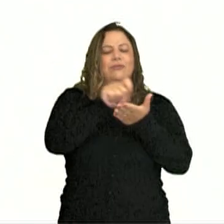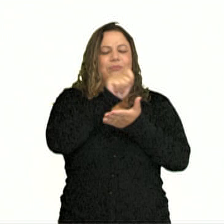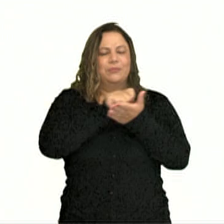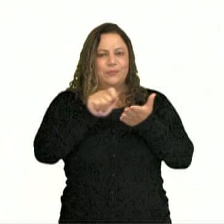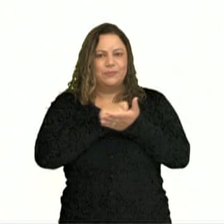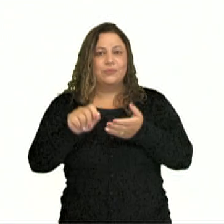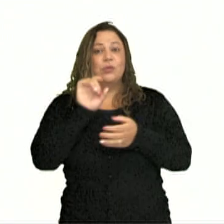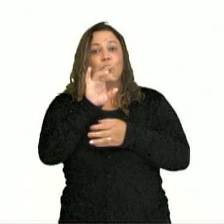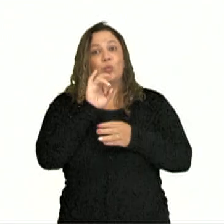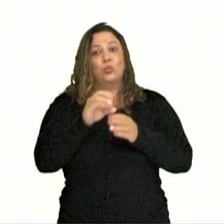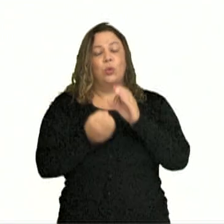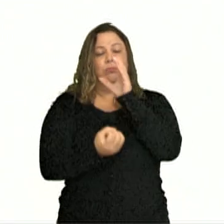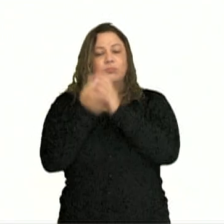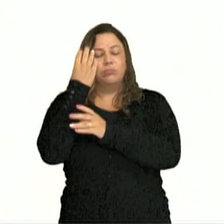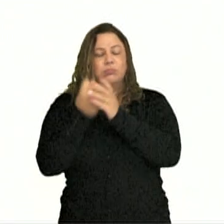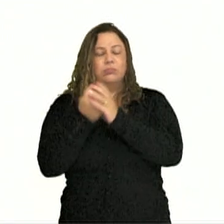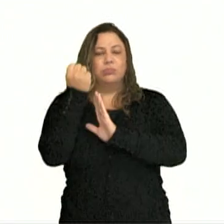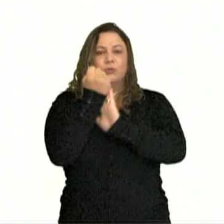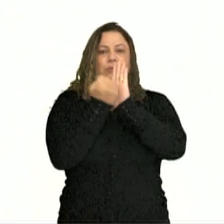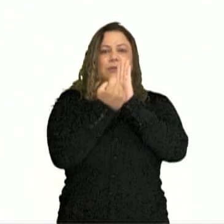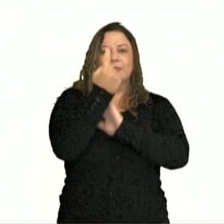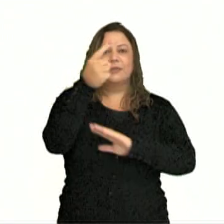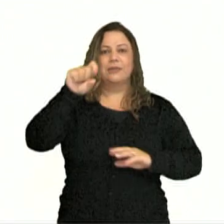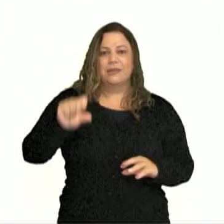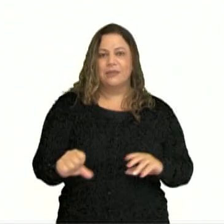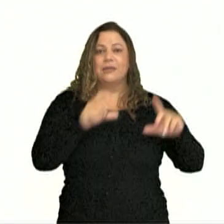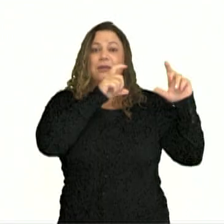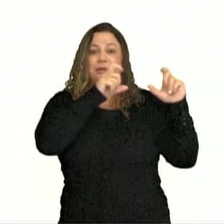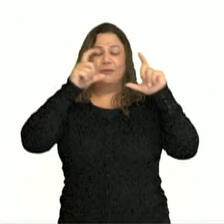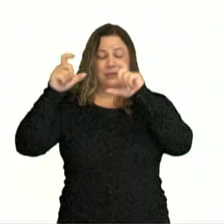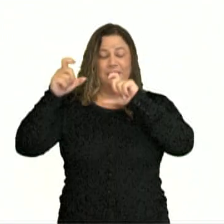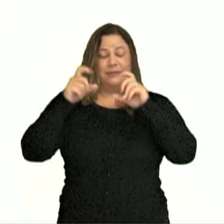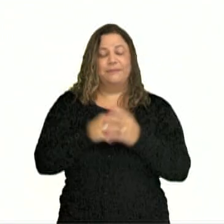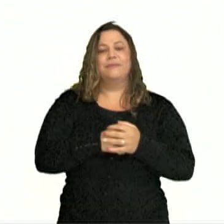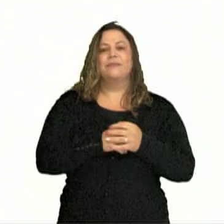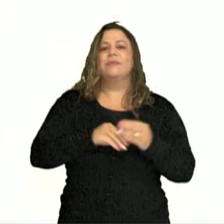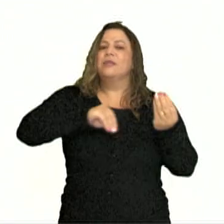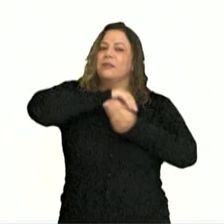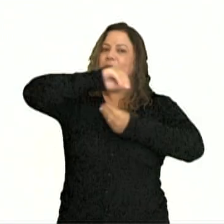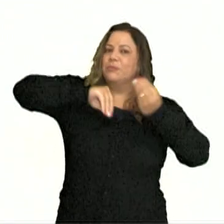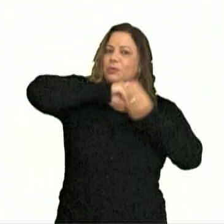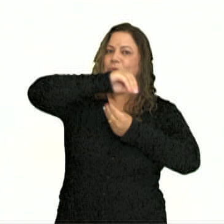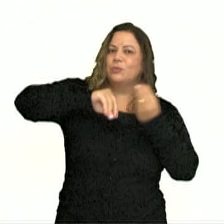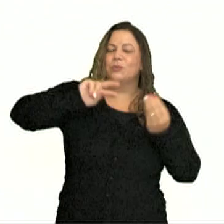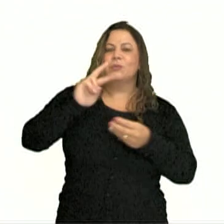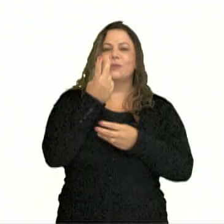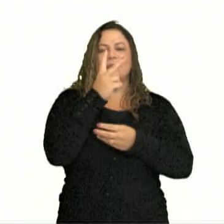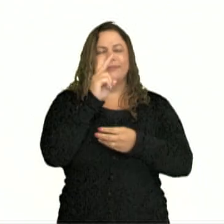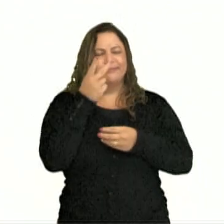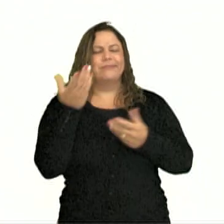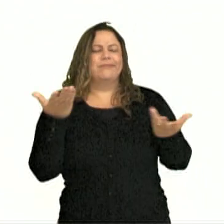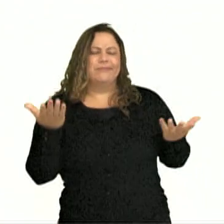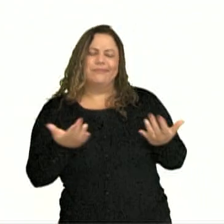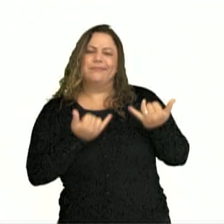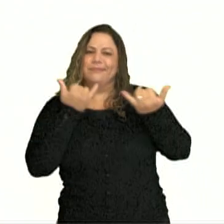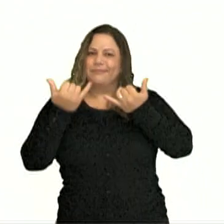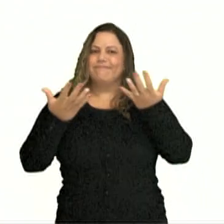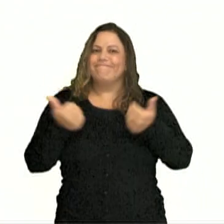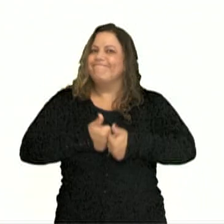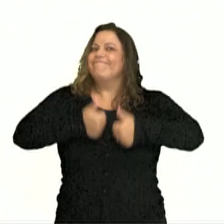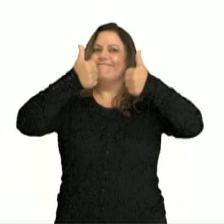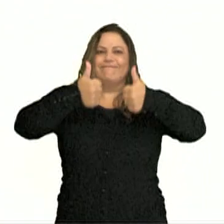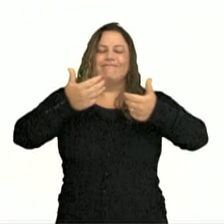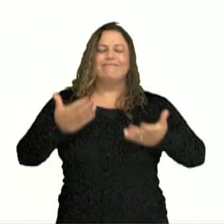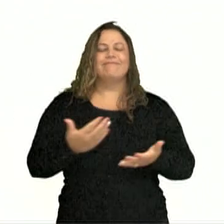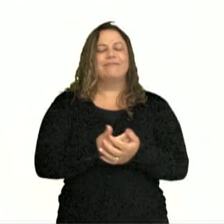surgiu no século XIX. A mistura dessas duas linguagens pode ser bem divertida. Desde os